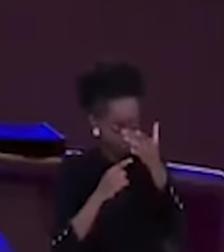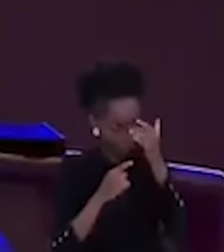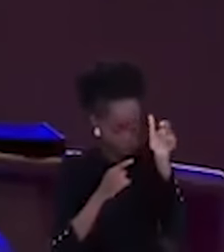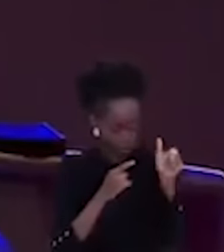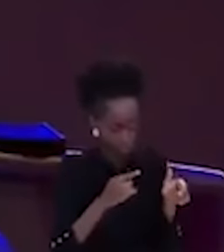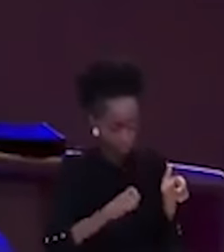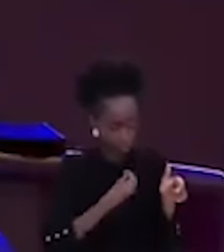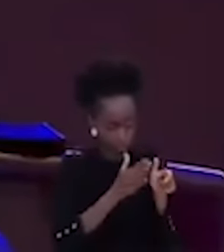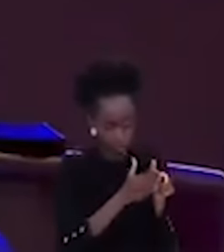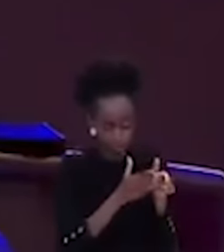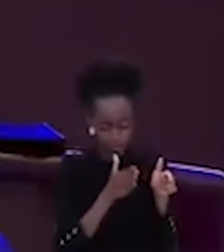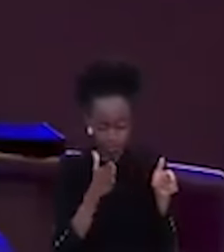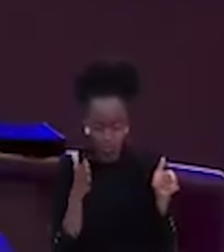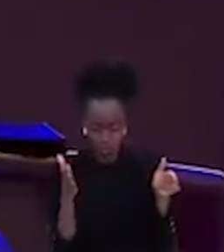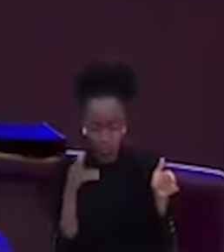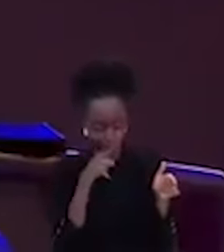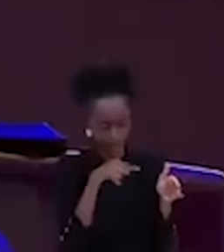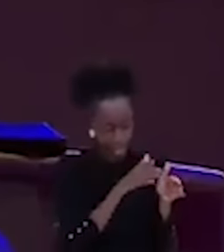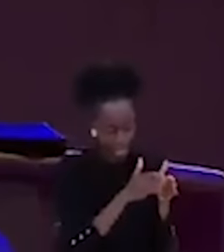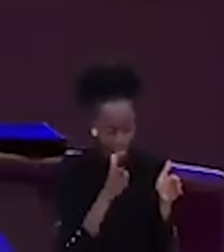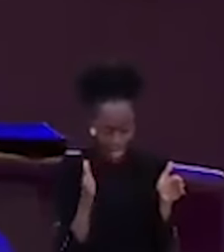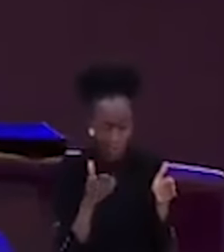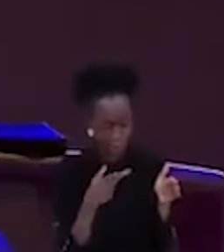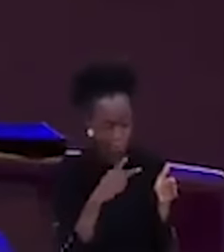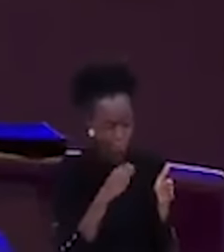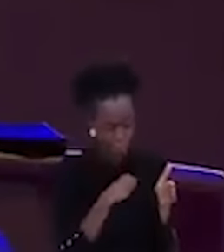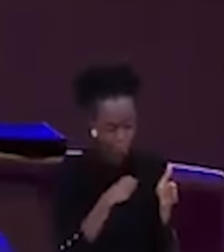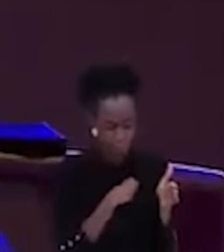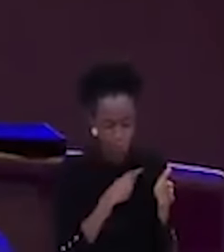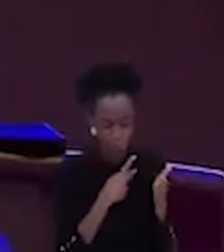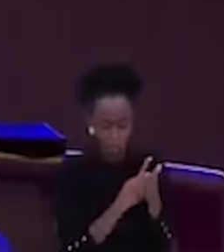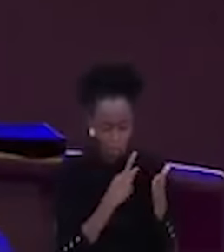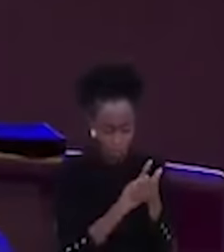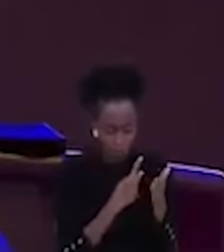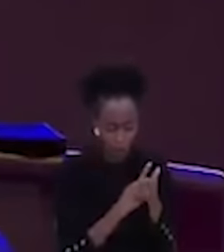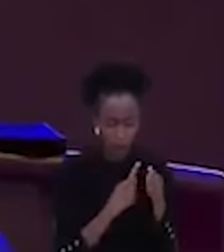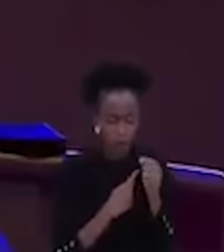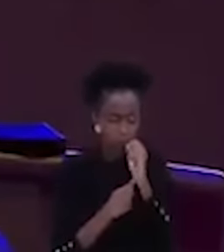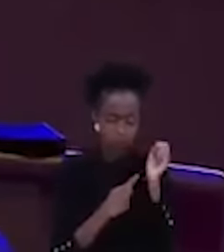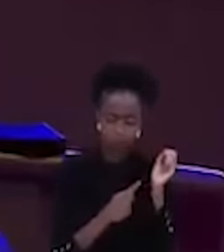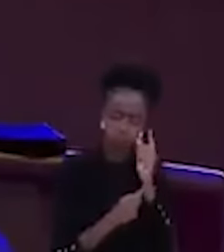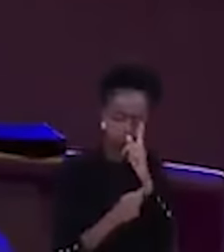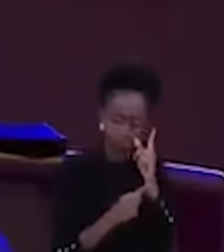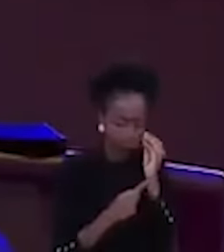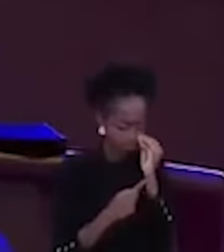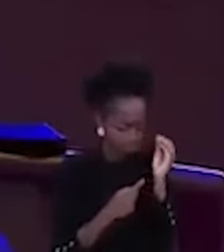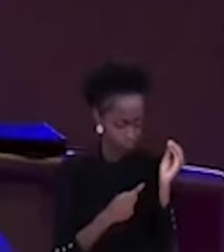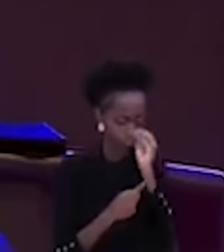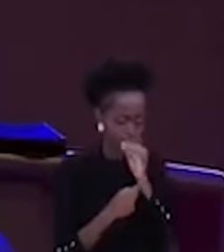momento te deixei, porque você me aborreceu, você pecou contra mim, você me ofendeu, você me